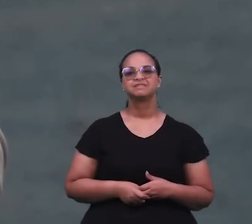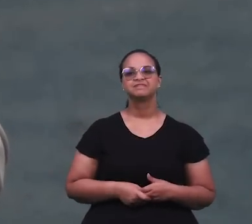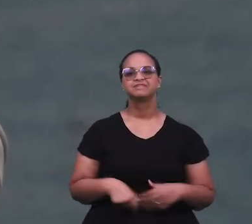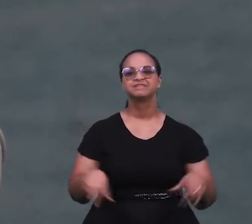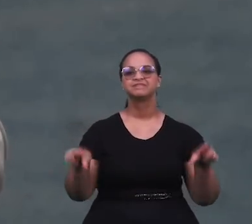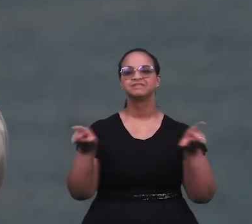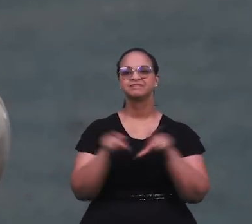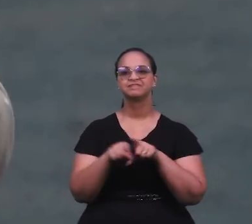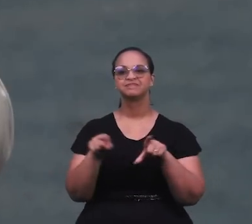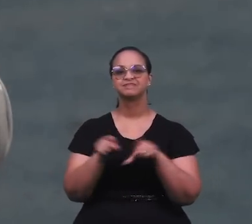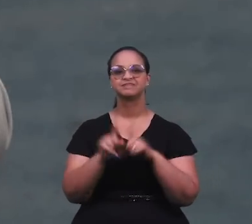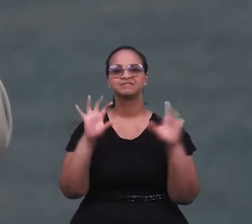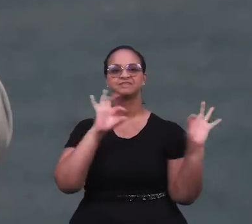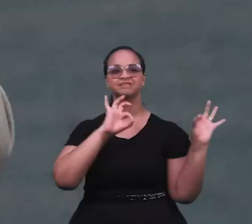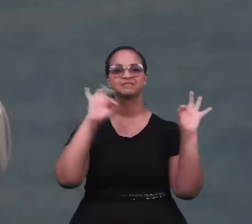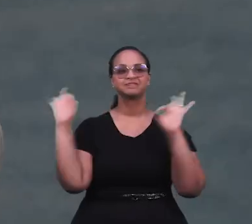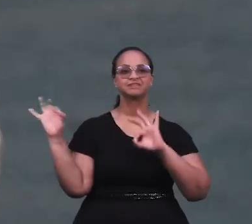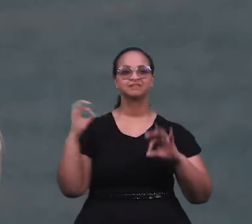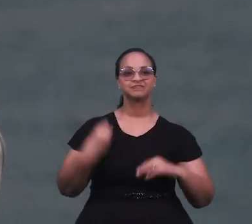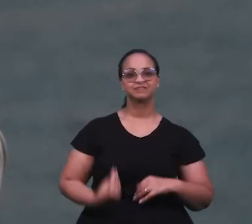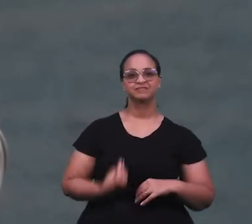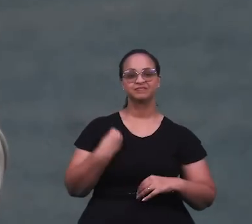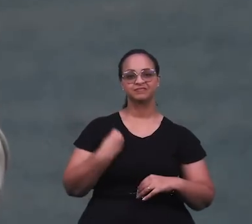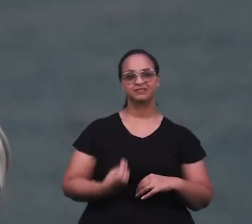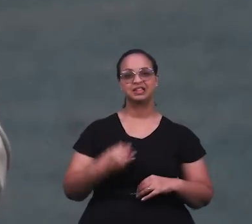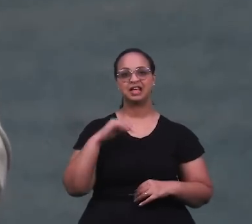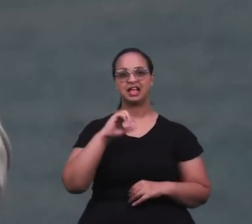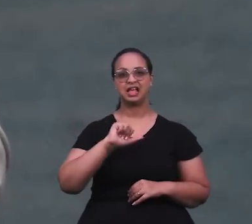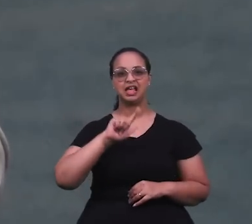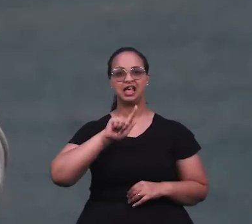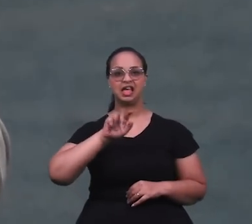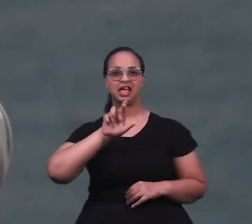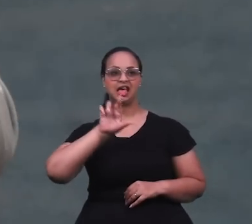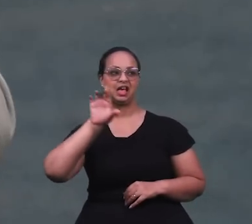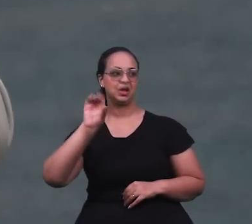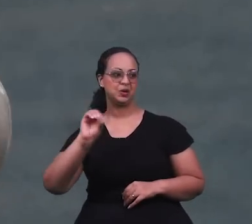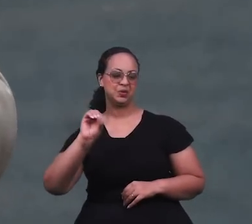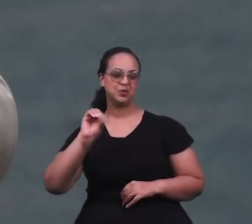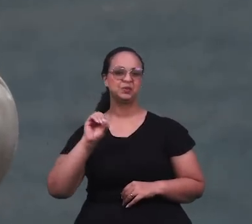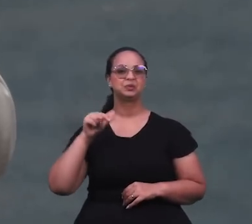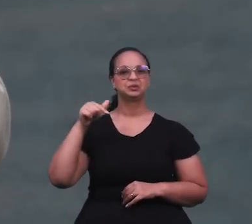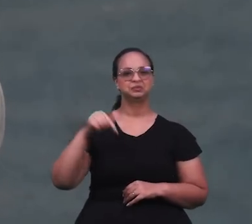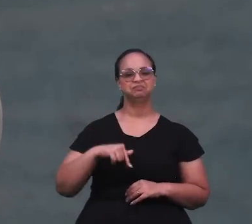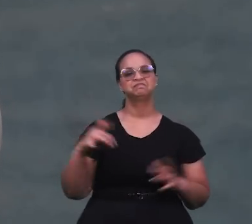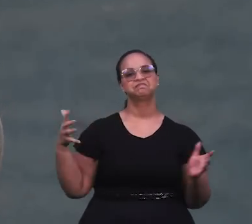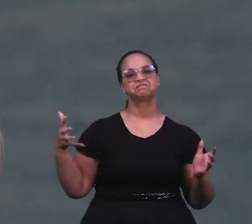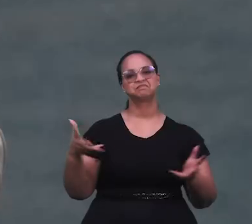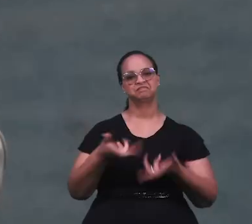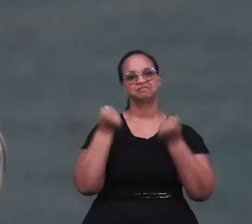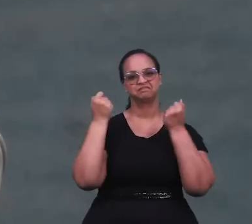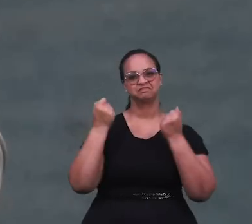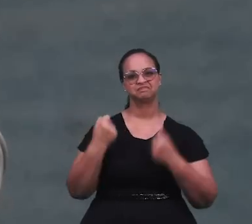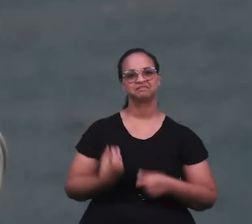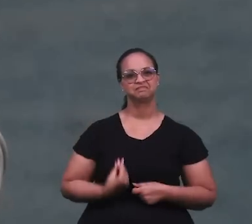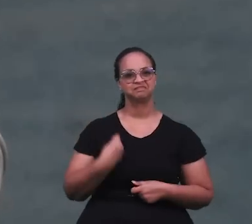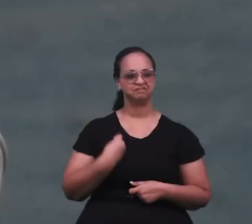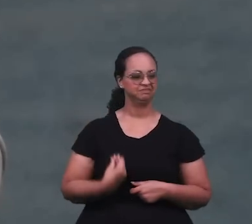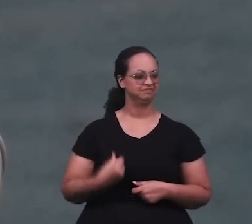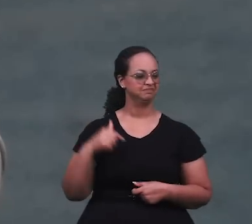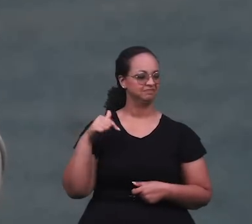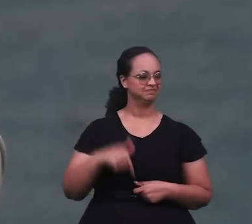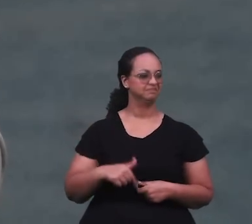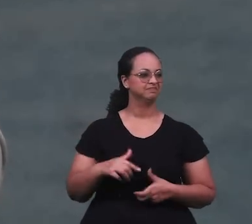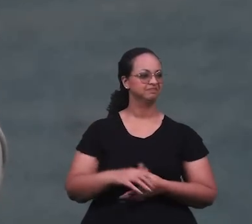inclusive apresenta aqui ao programa Agropastoril, um programa fantástico que aborda temas